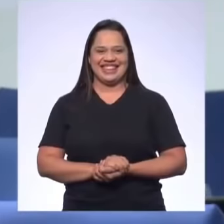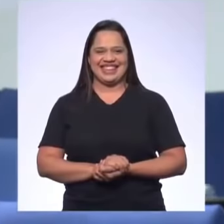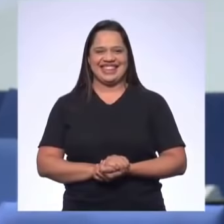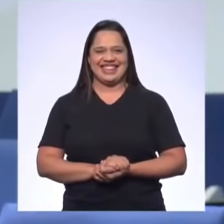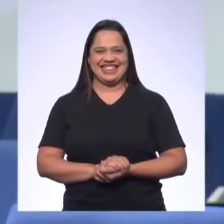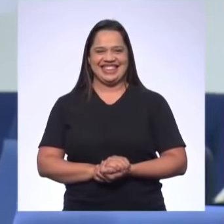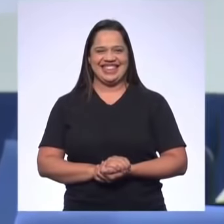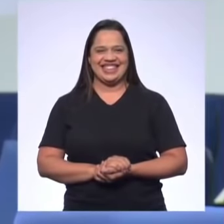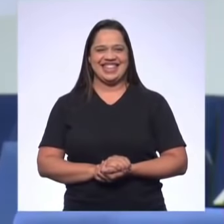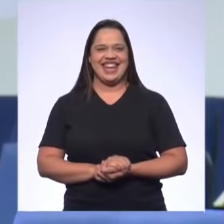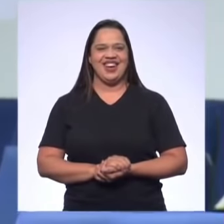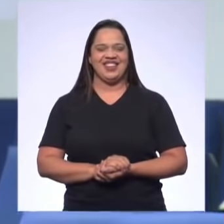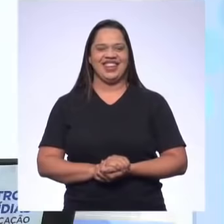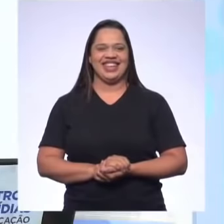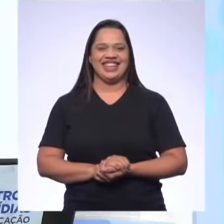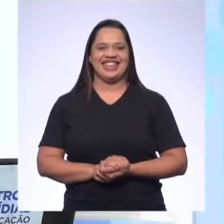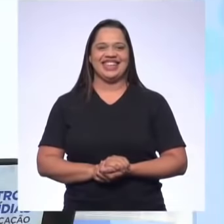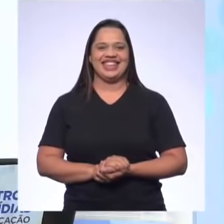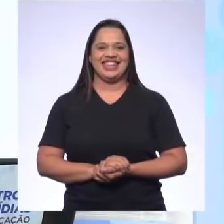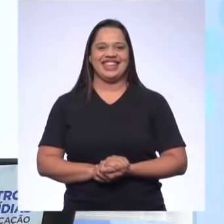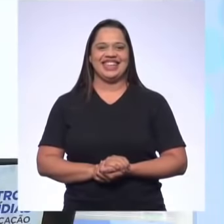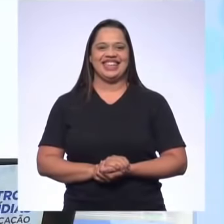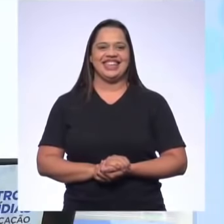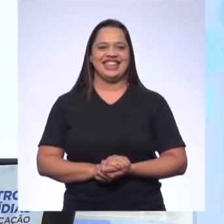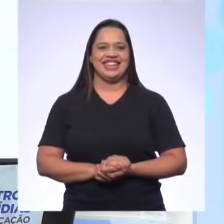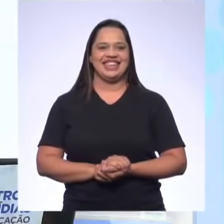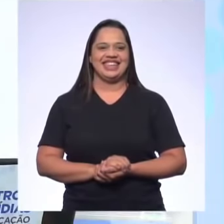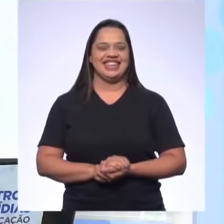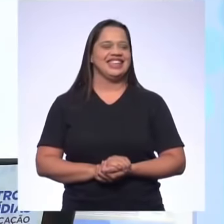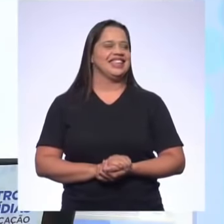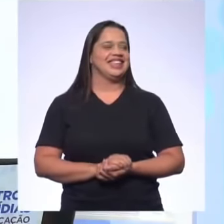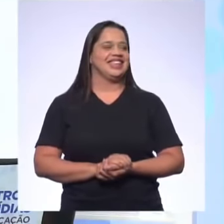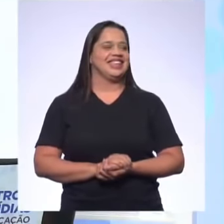A Bruna. And now, Belo, our cameraman.